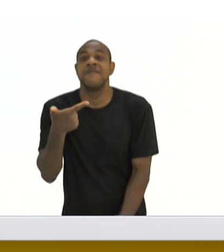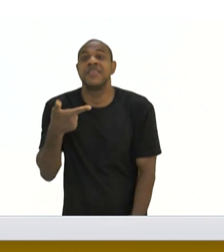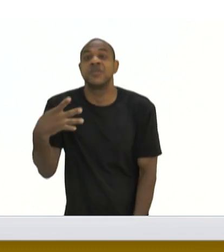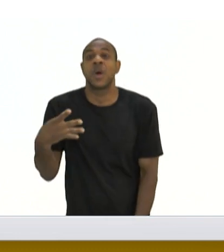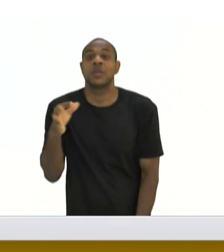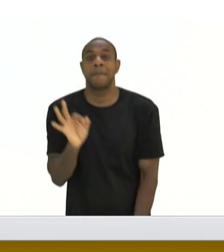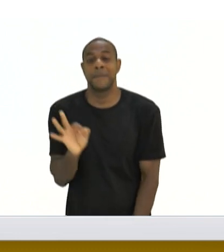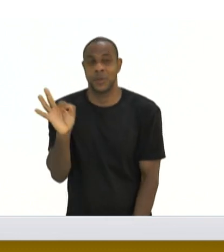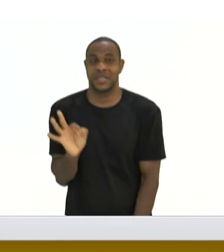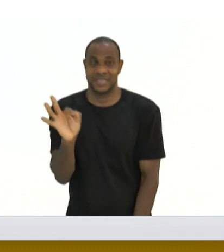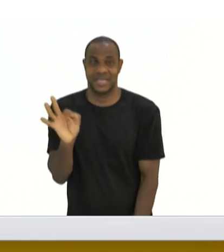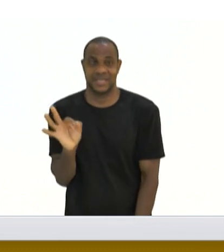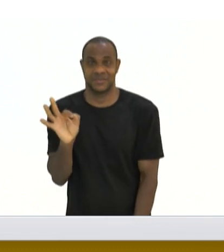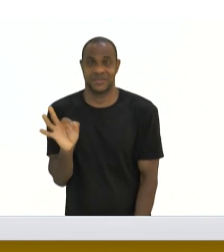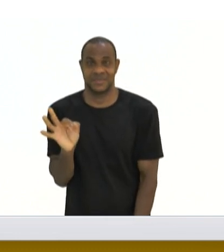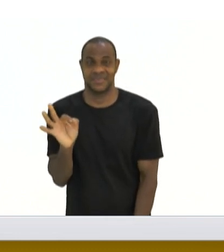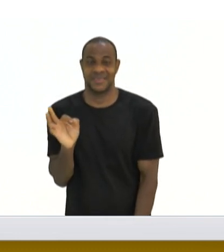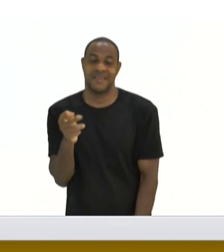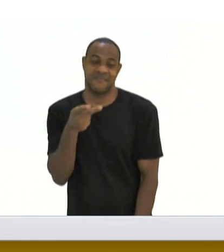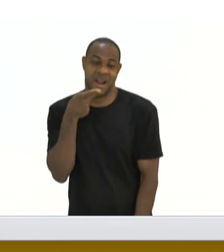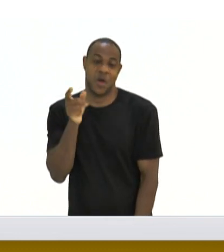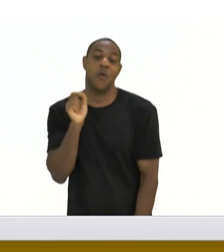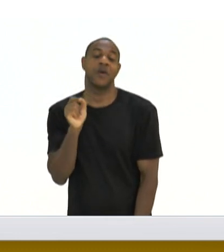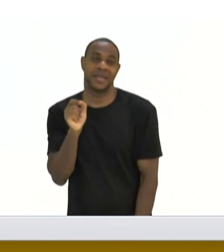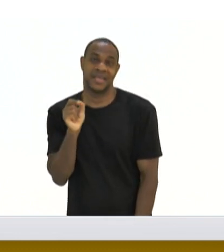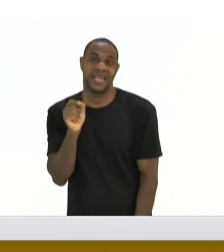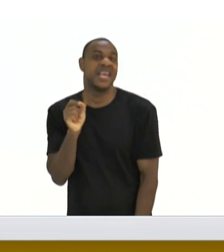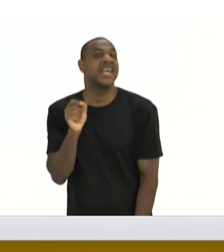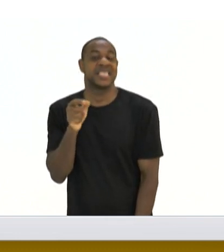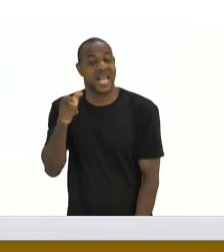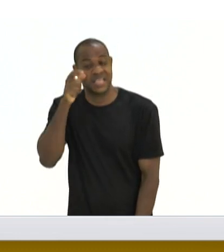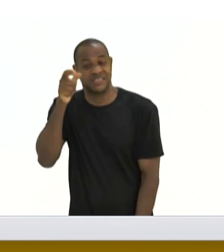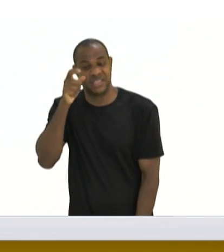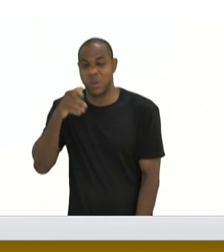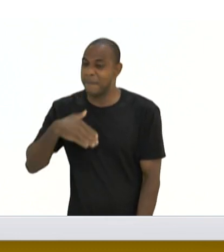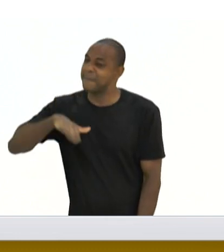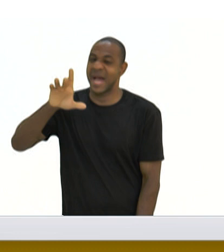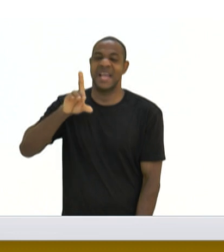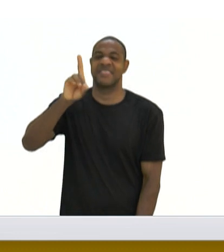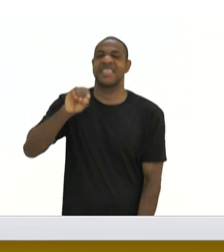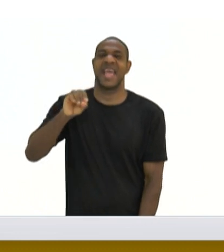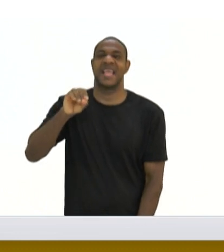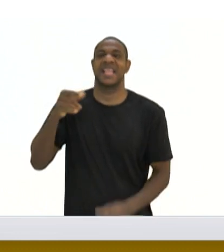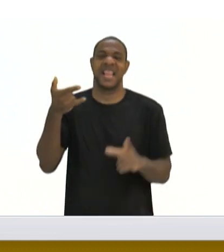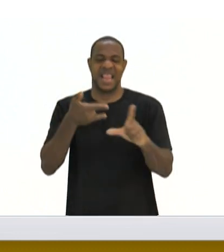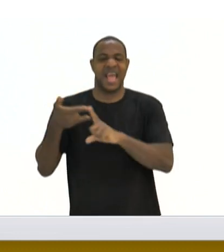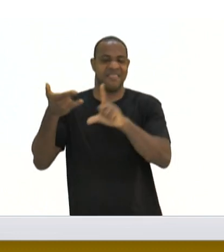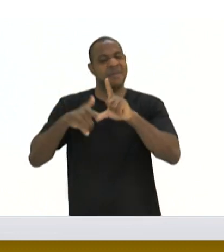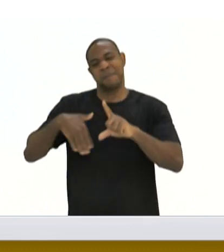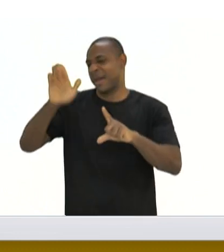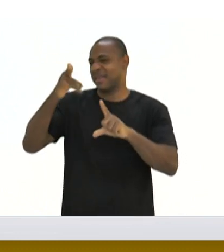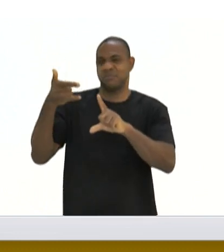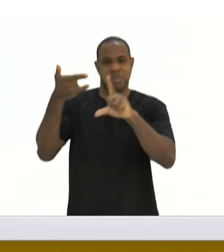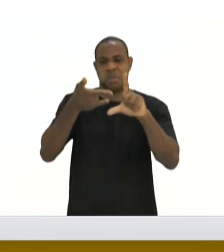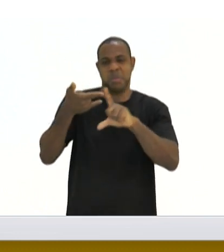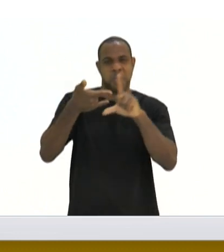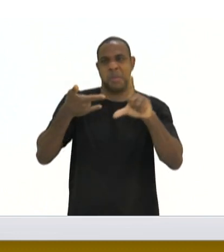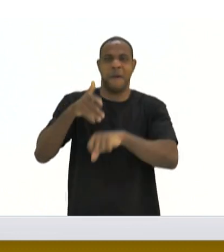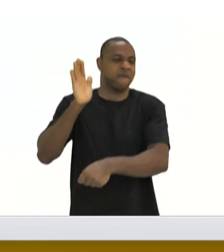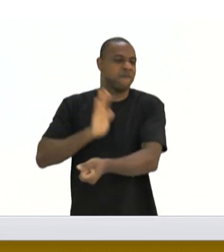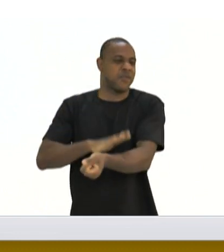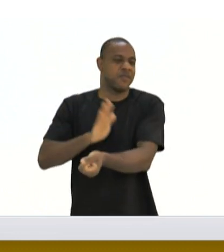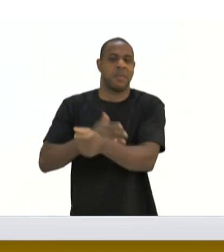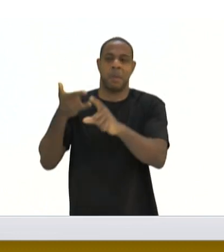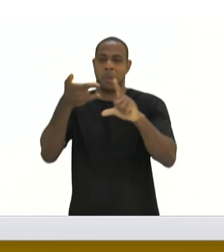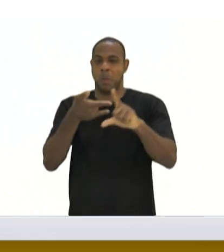24 por cento falaram que viram mais de 10 lives ok É claro que se